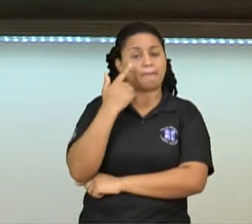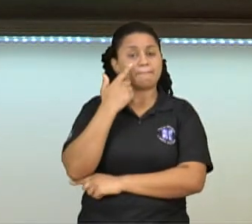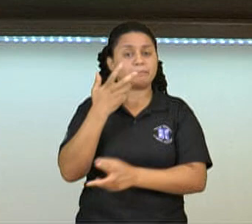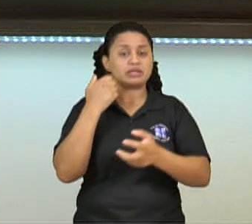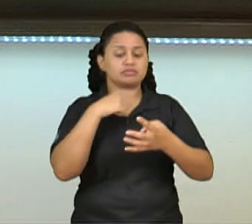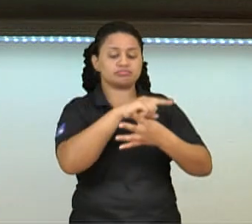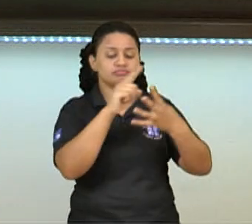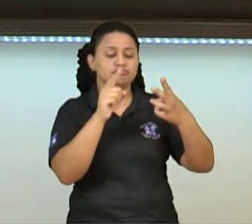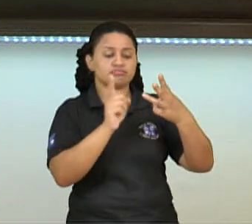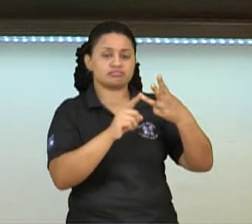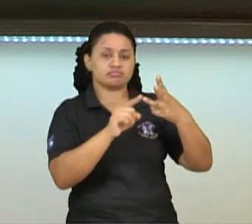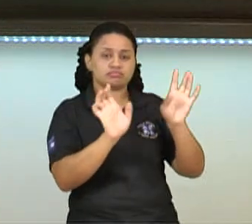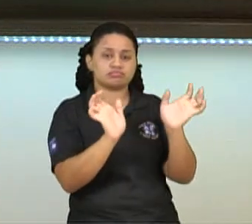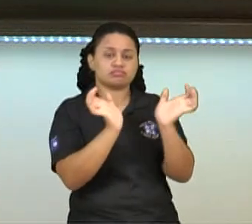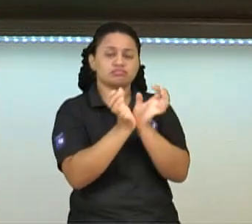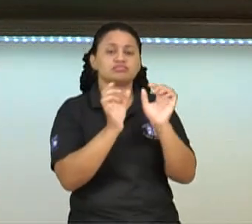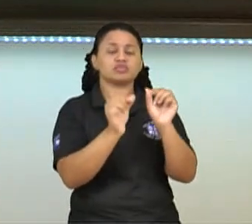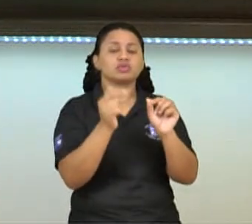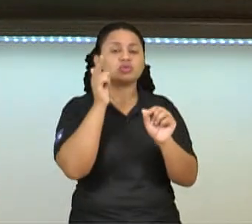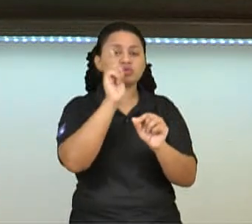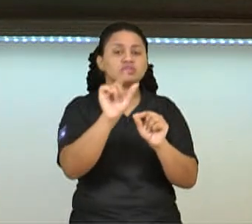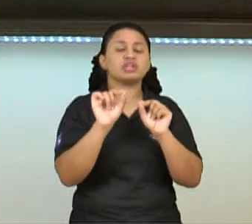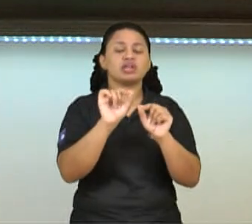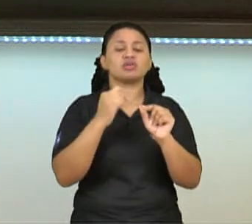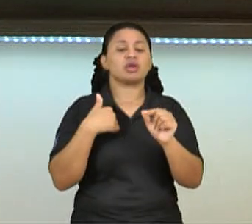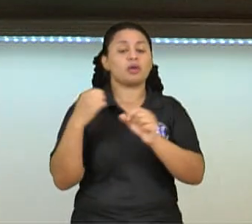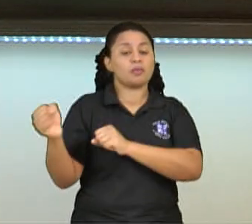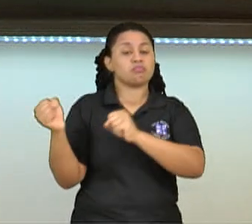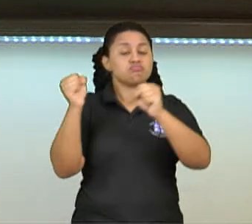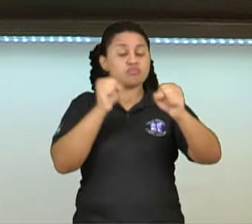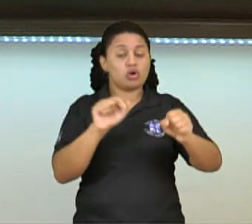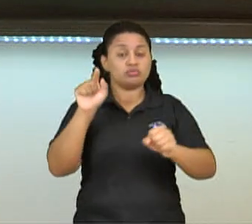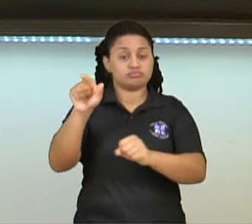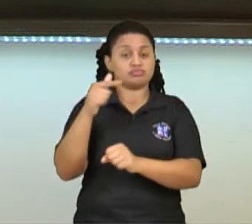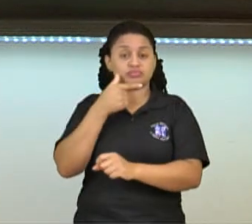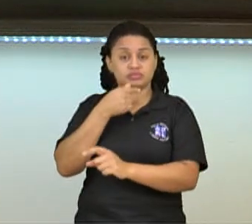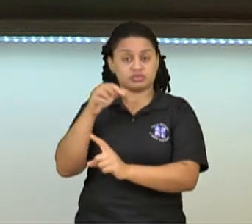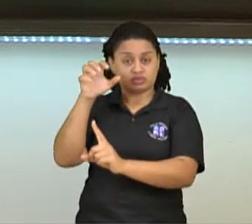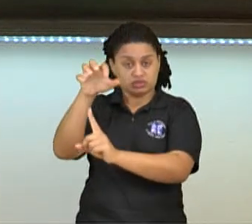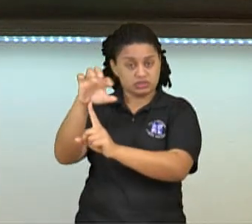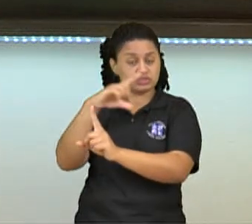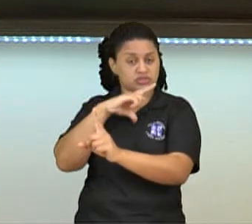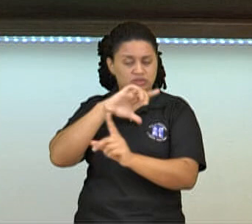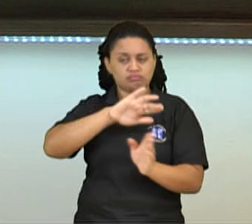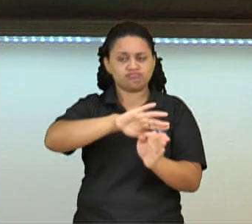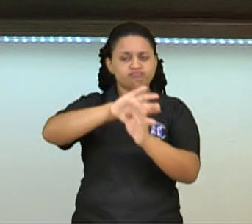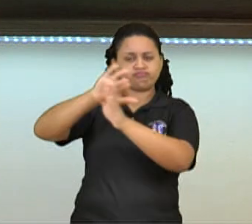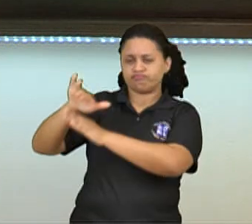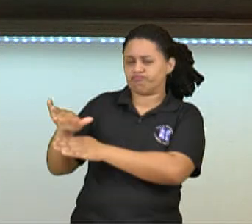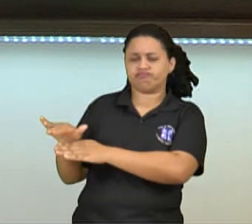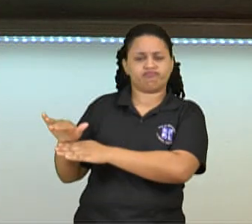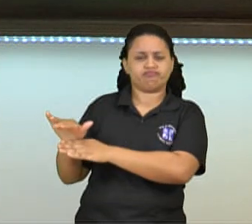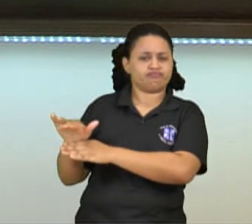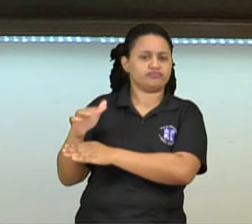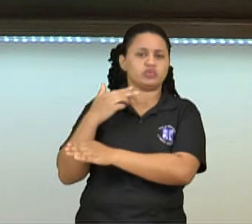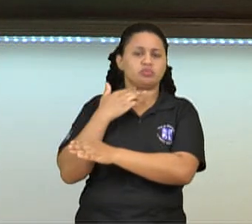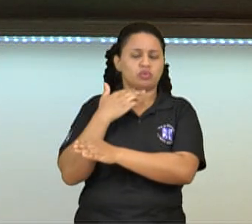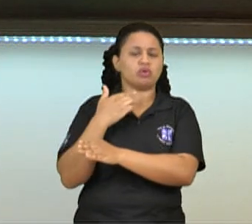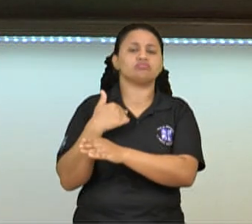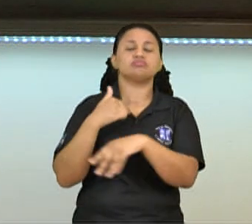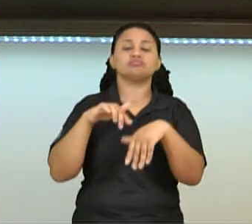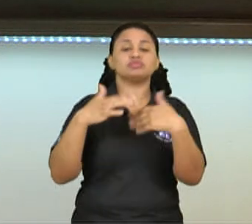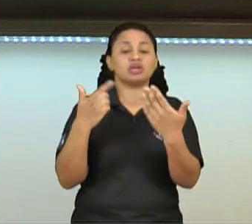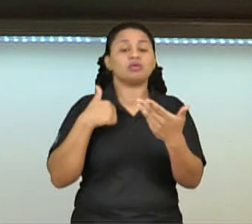Estado consegue retirar totalmente todo o poder que Luís XVI tinha, destronando ele. Nesse momento,